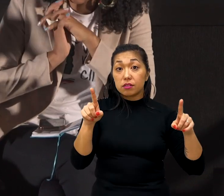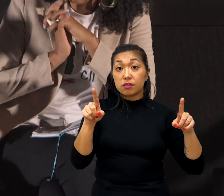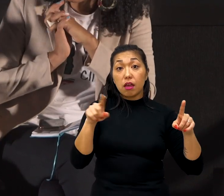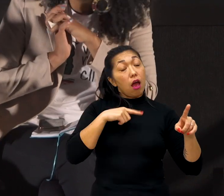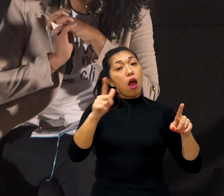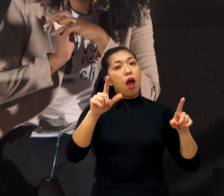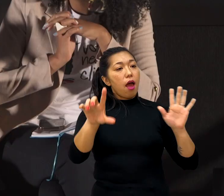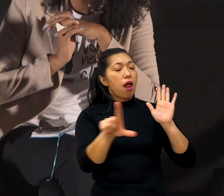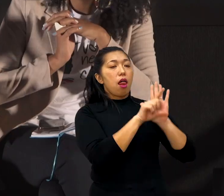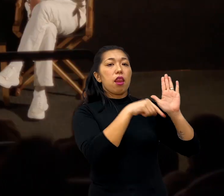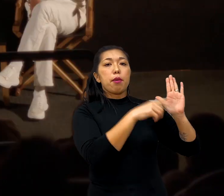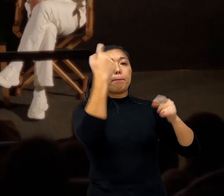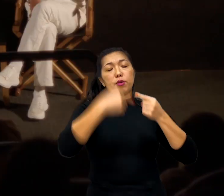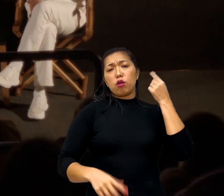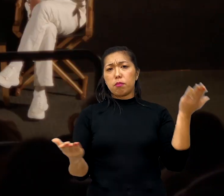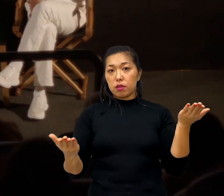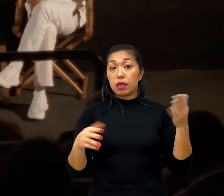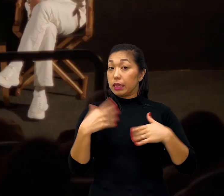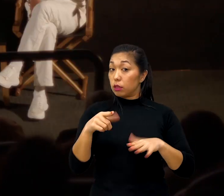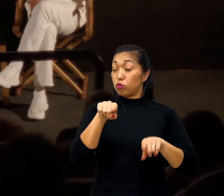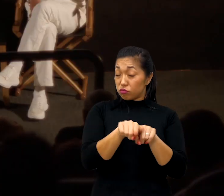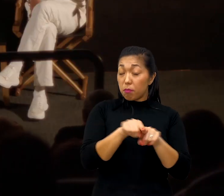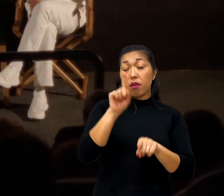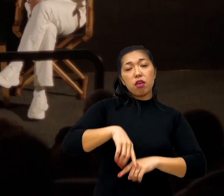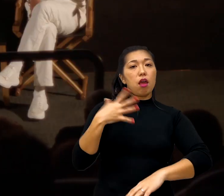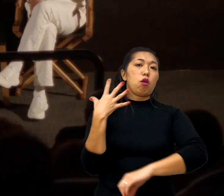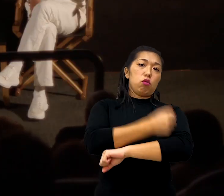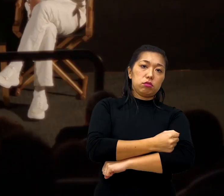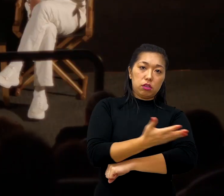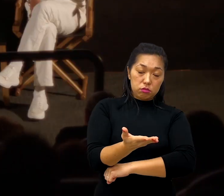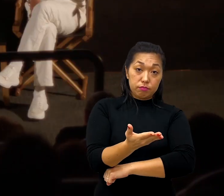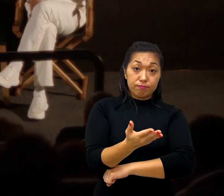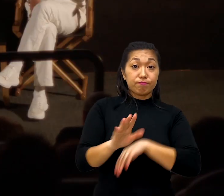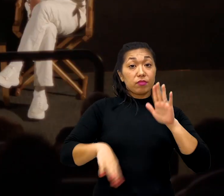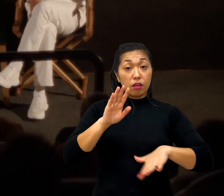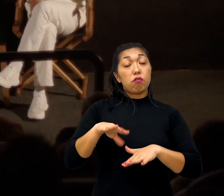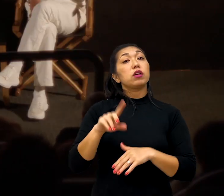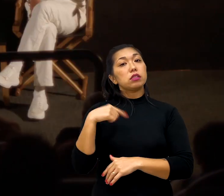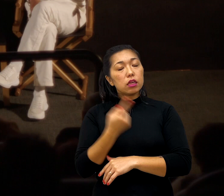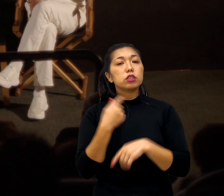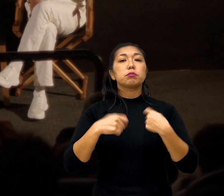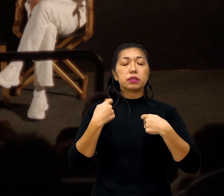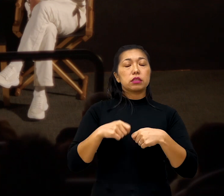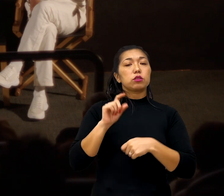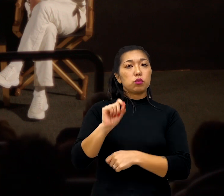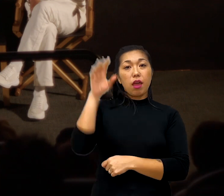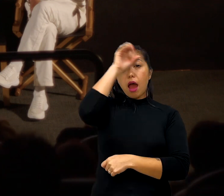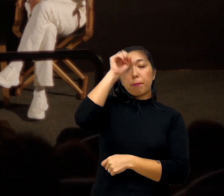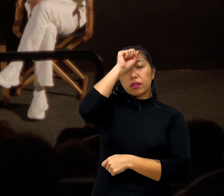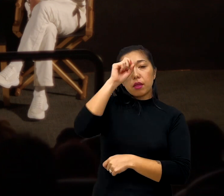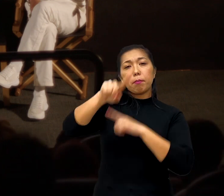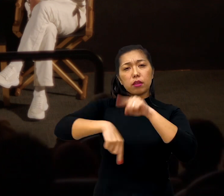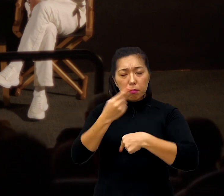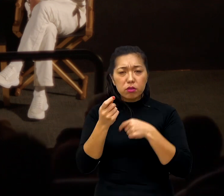colonizadora dos colonizadores. Então, talvez quem deva aprender é a gente para levar para essa galera que está